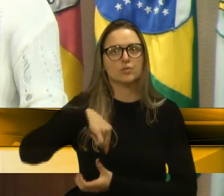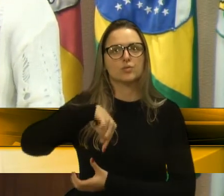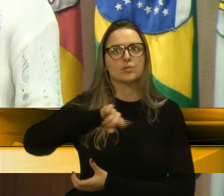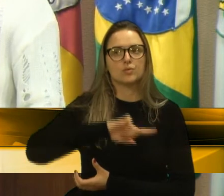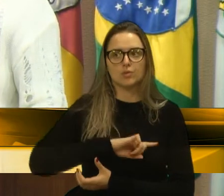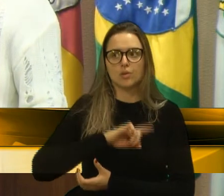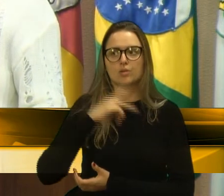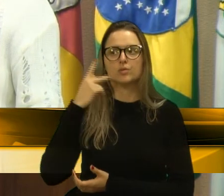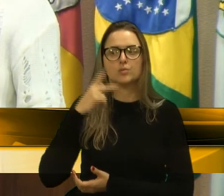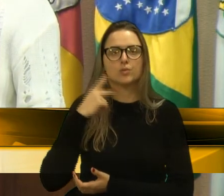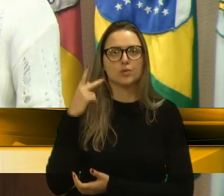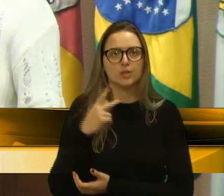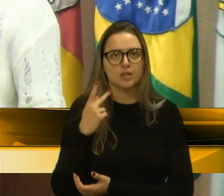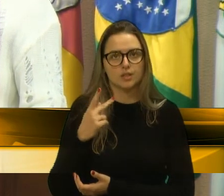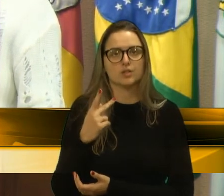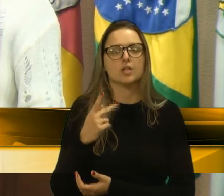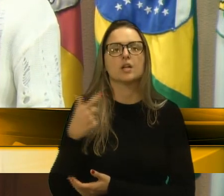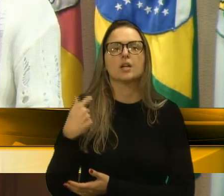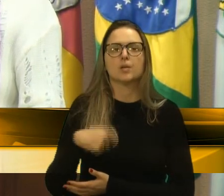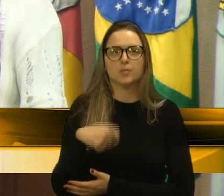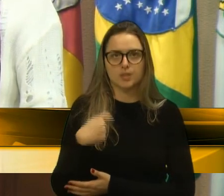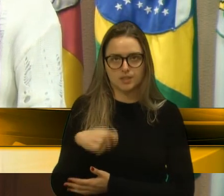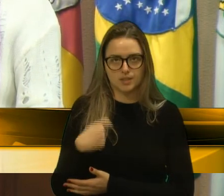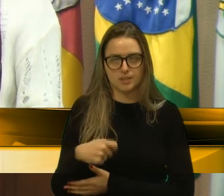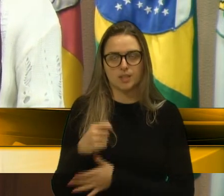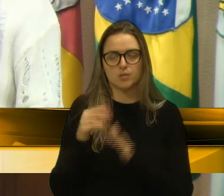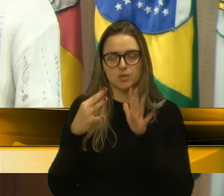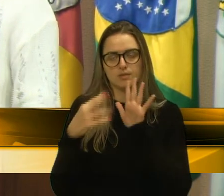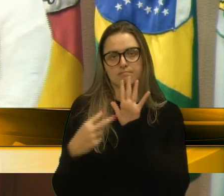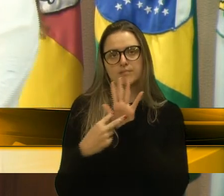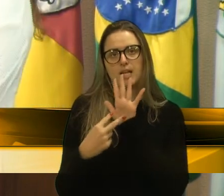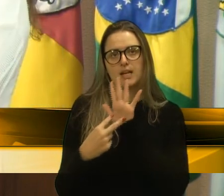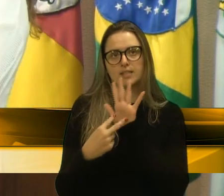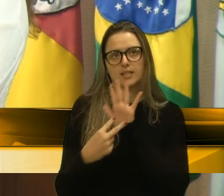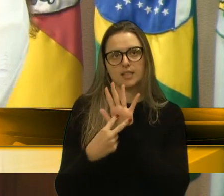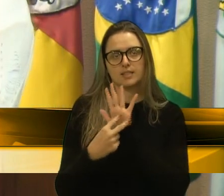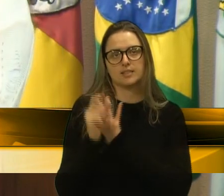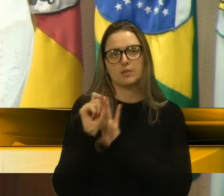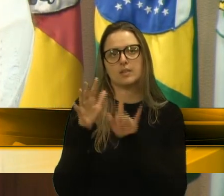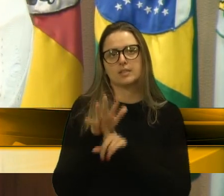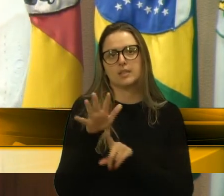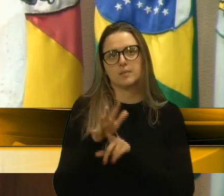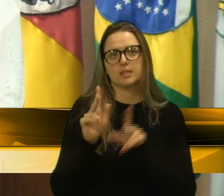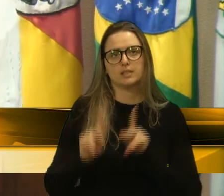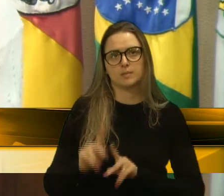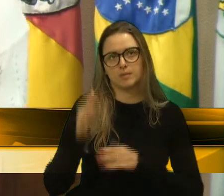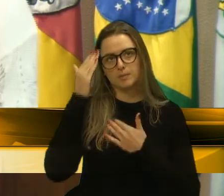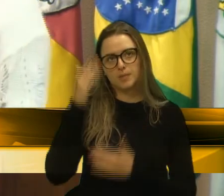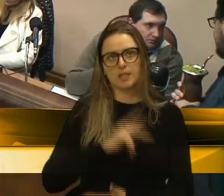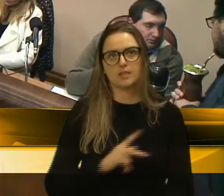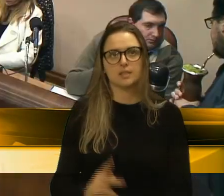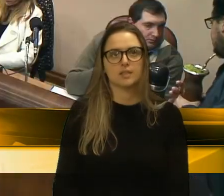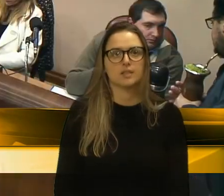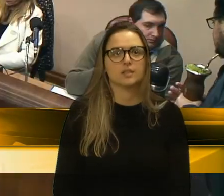agentes políticos que somos, precisamos estar atentos à demanda da população. Era isso, muito obrigada.